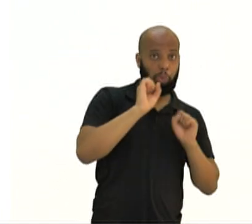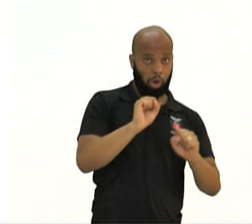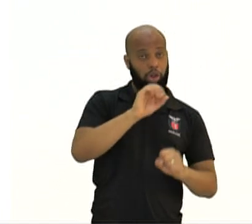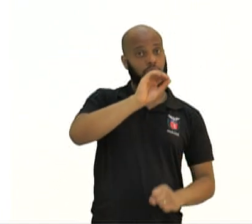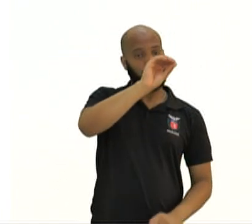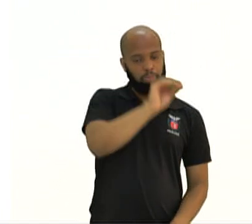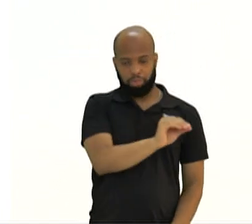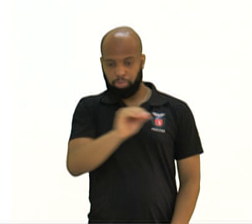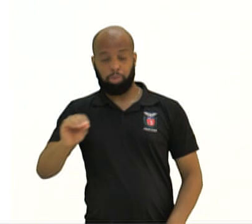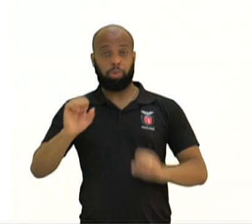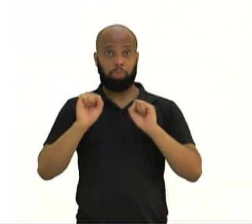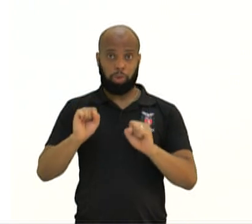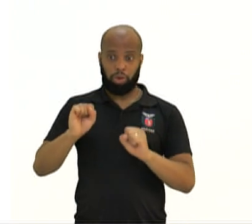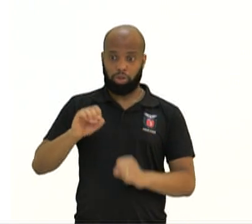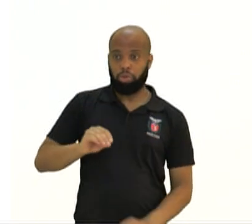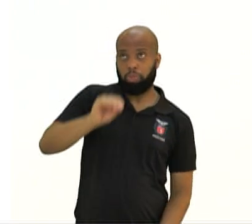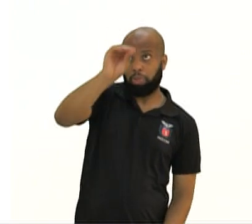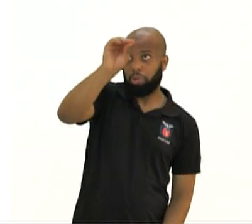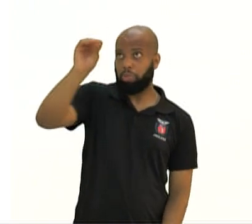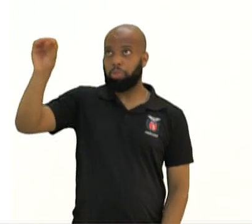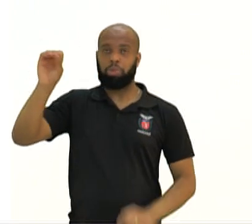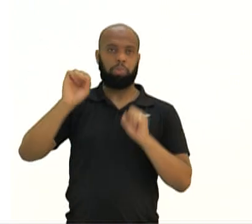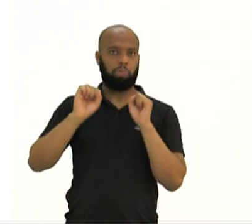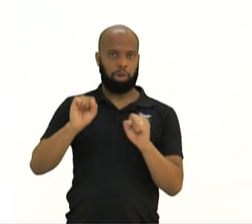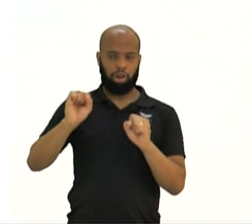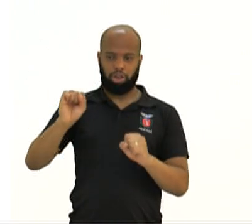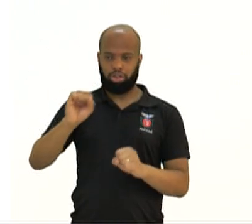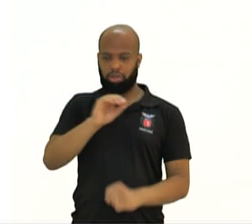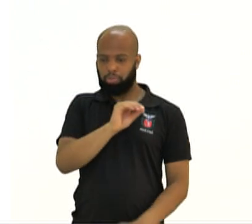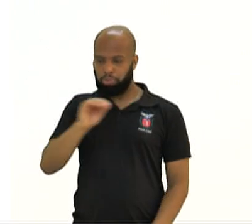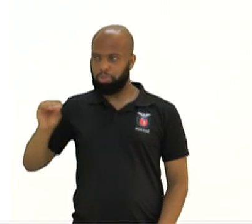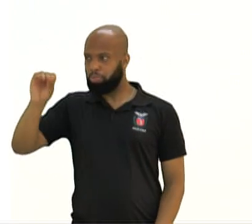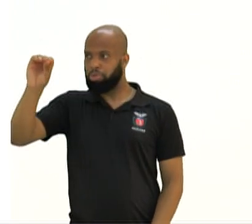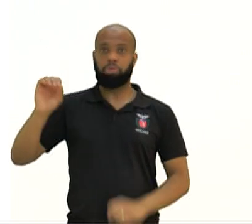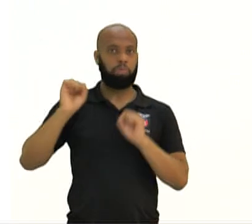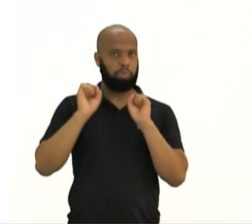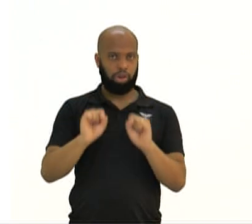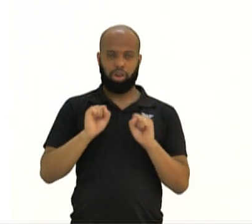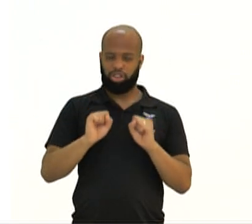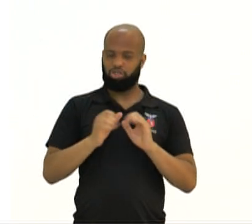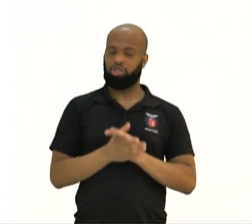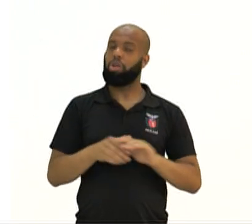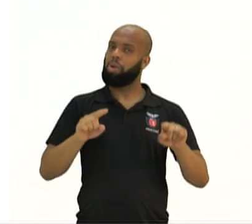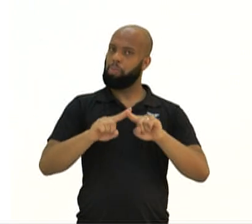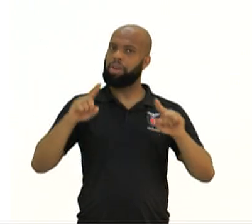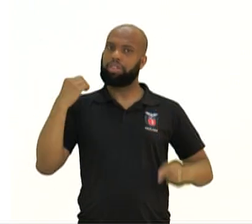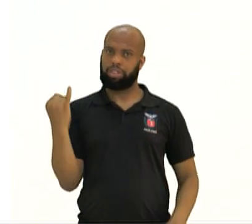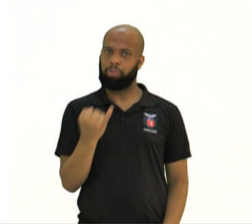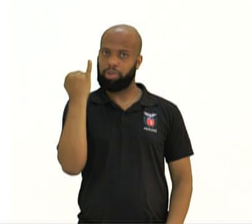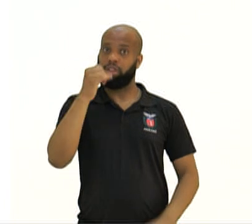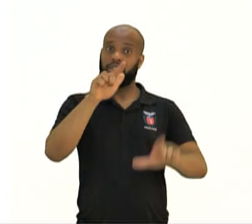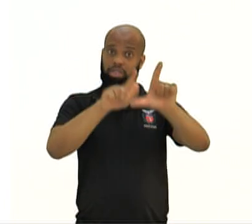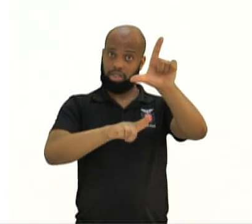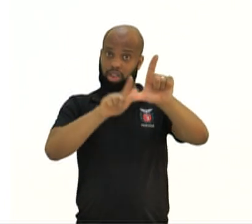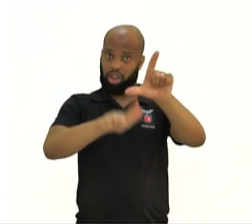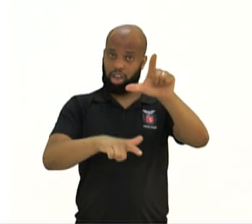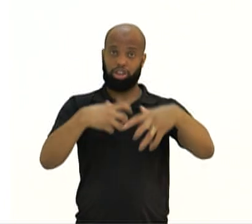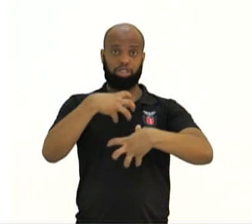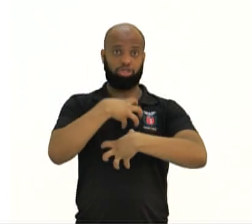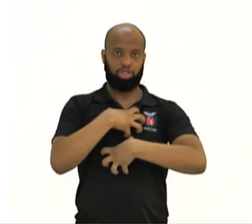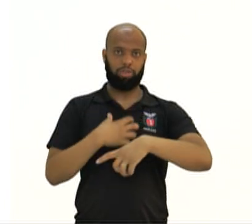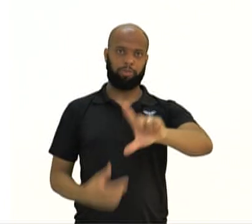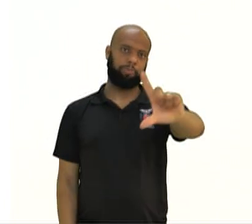pode descer aqui duas casas e virar uma casa para a direita, ou ele pode descer duas e virar duas e virar uma casa para a